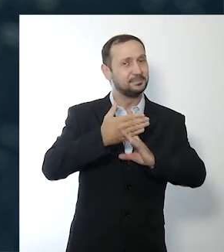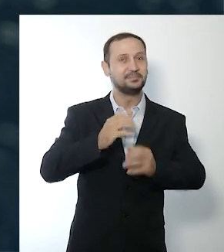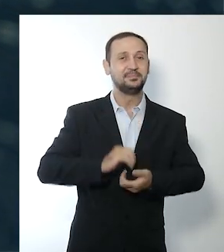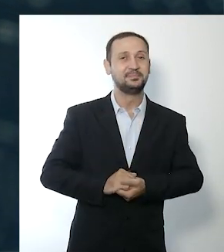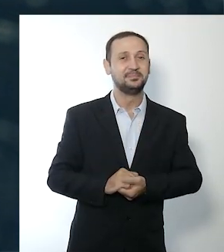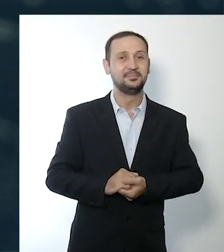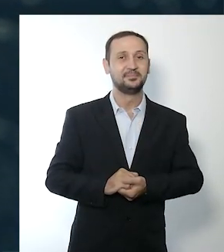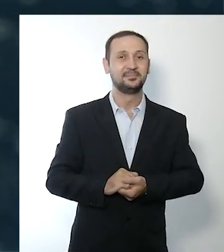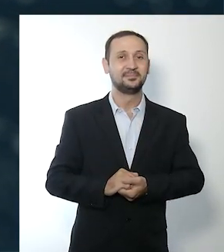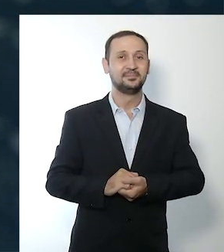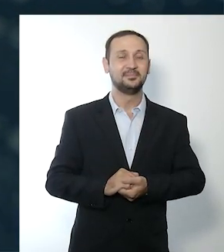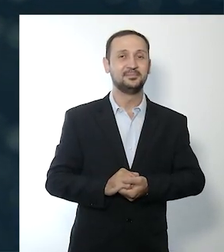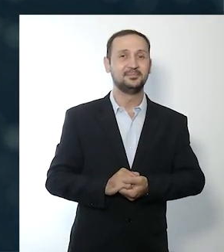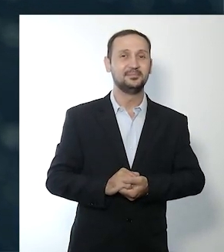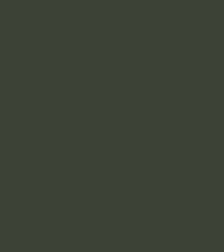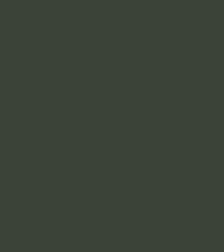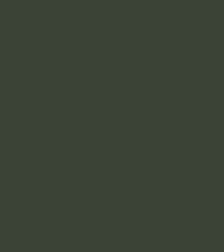já.